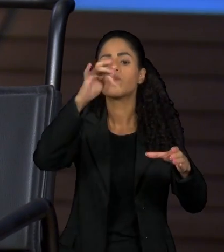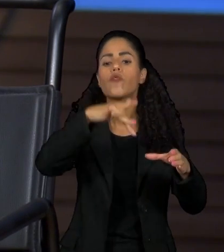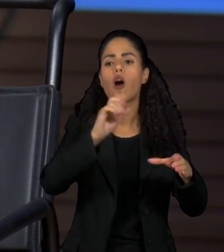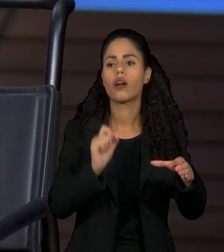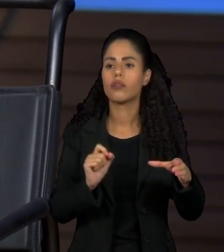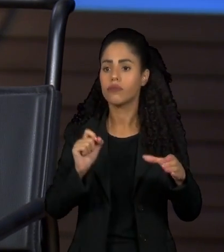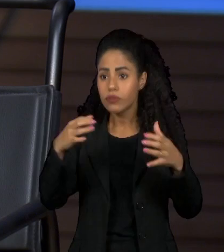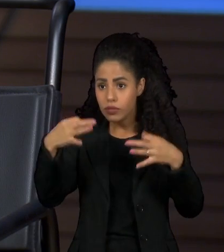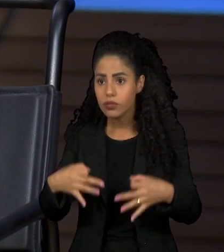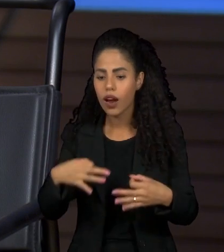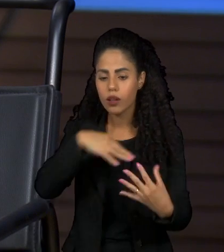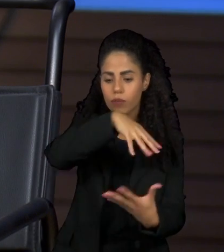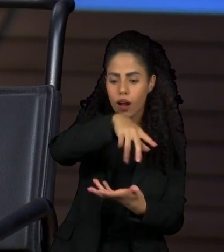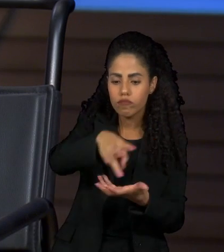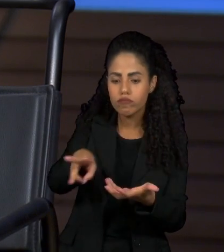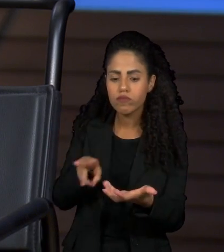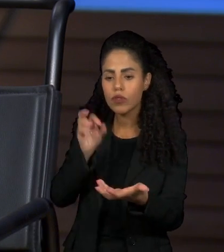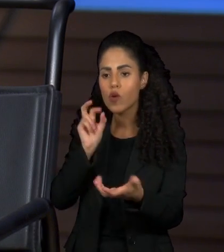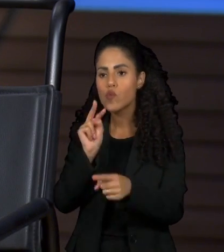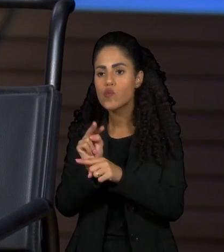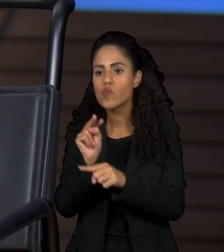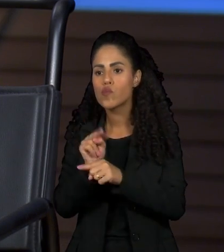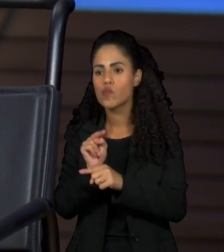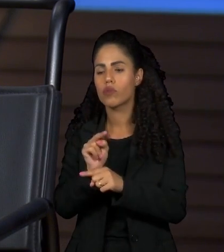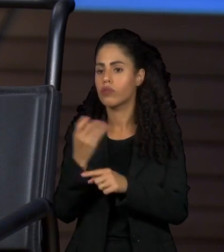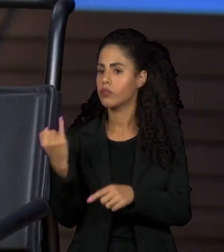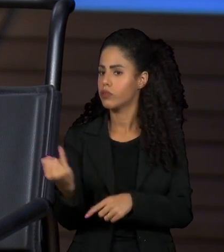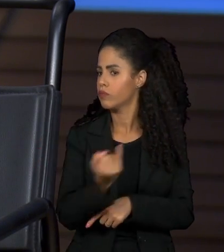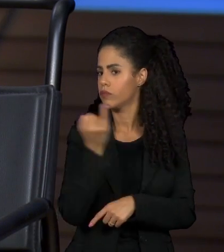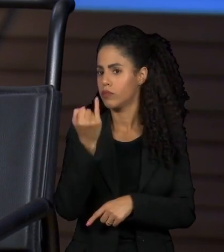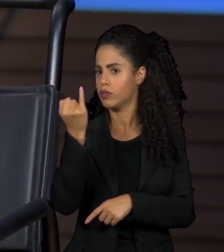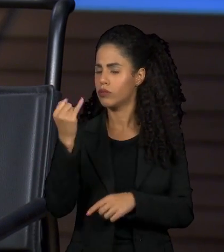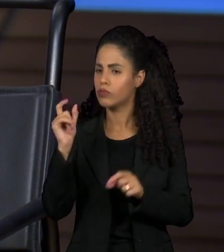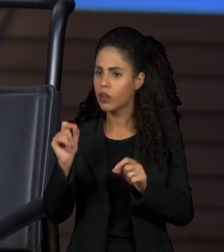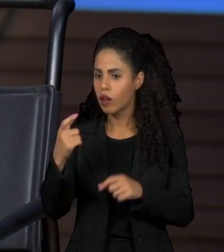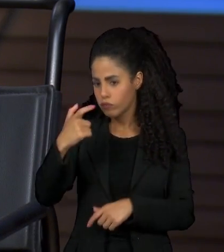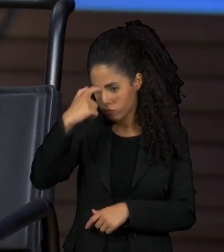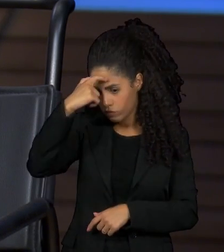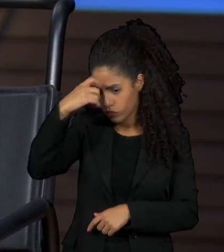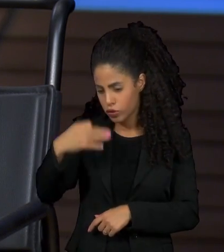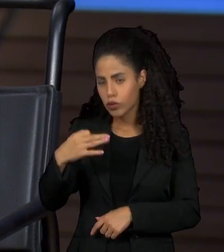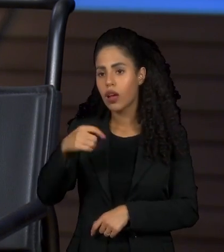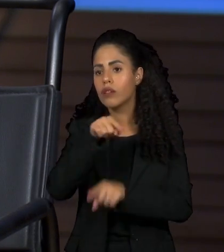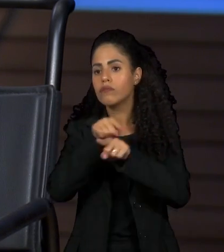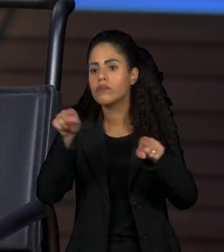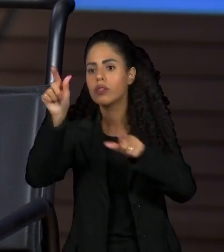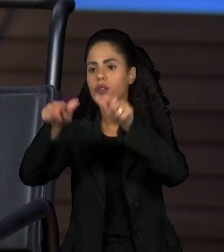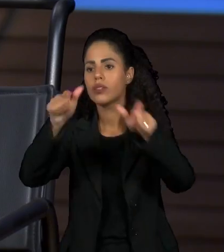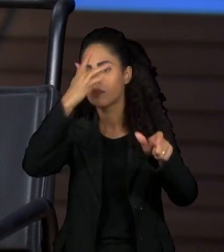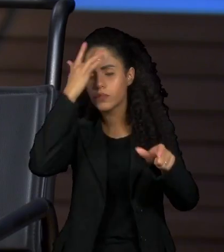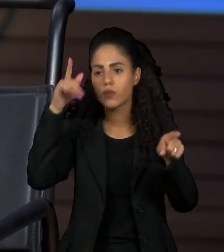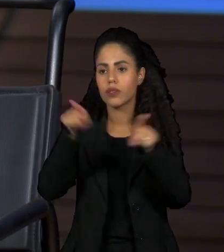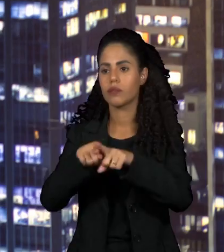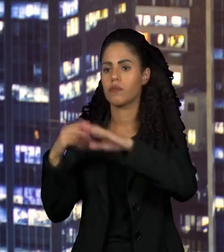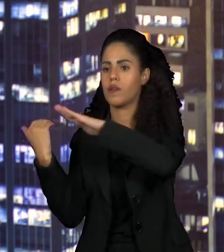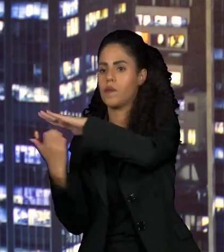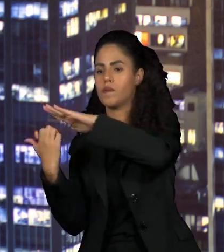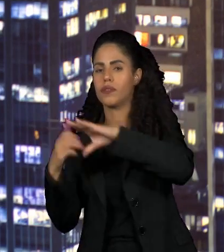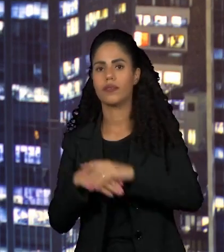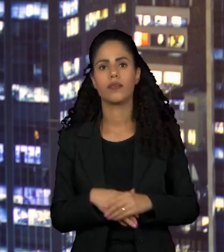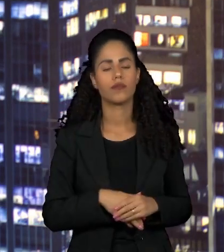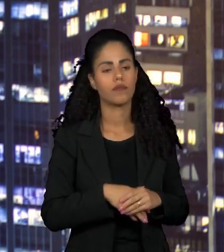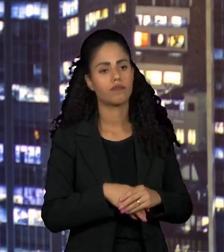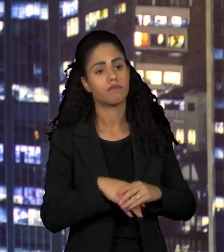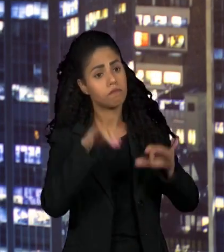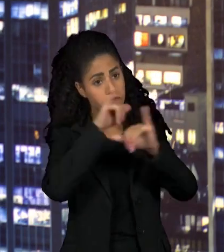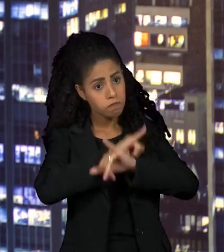planeta, né? Não existe esse fora. Então, que isso sempre vem ali na mente, não só do consumidor, mas também das empresas. E pela aula que vocês deram aqui